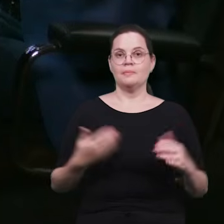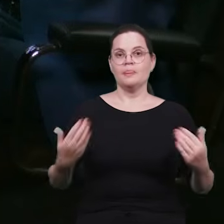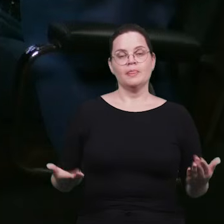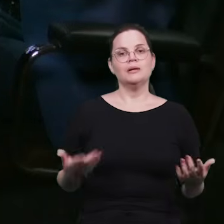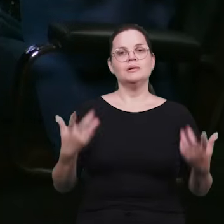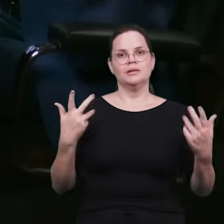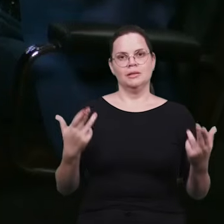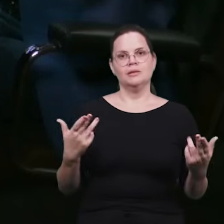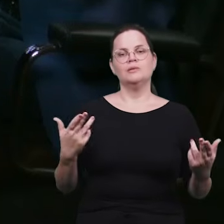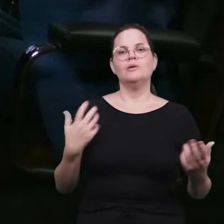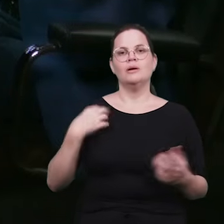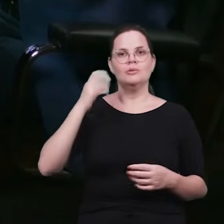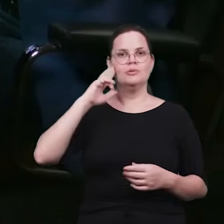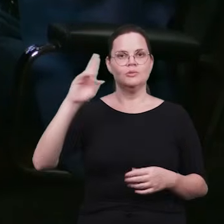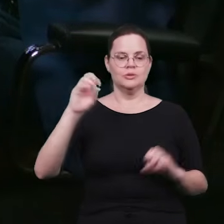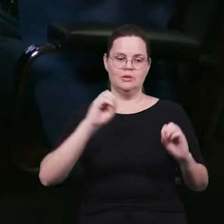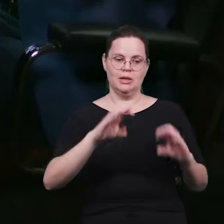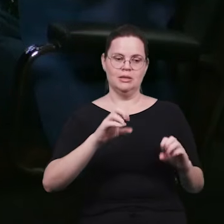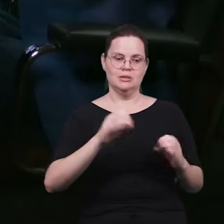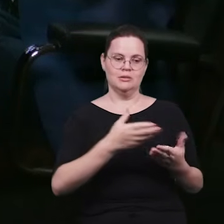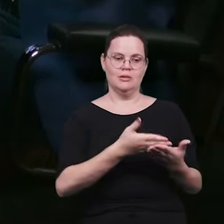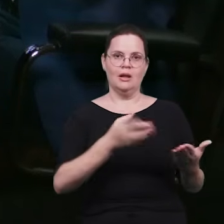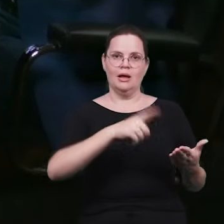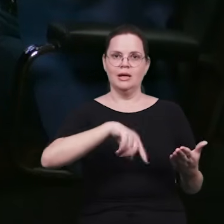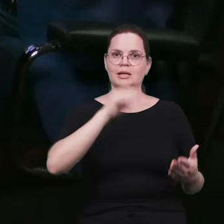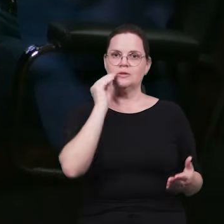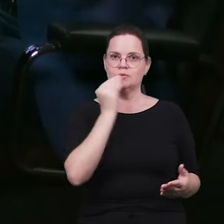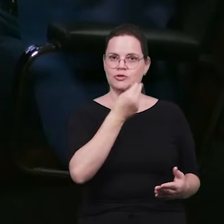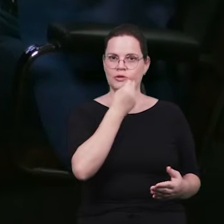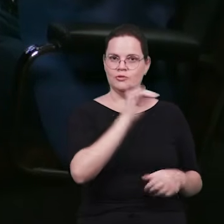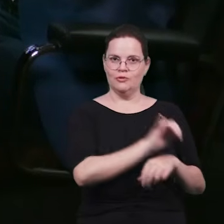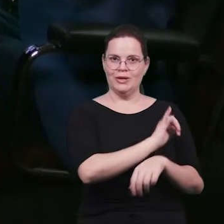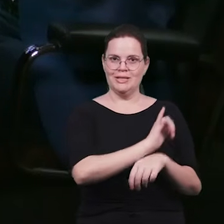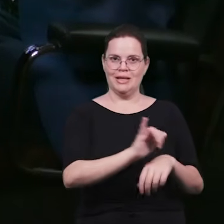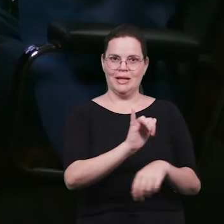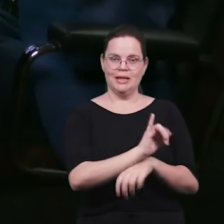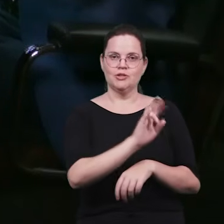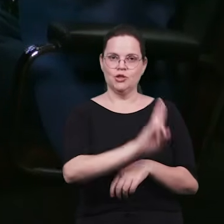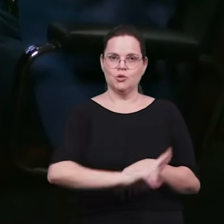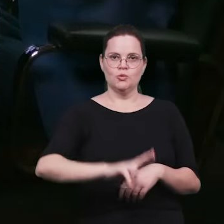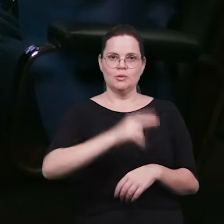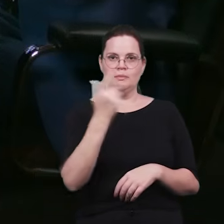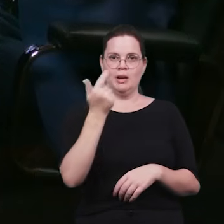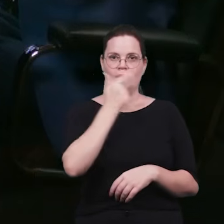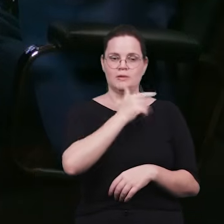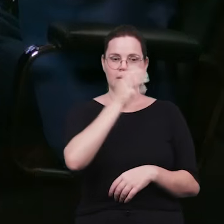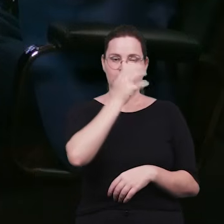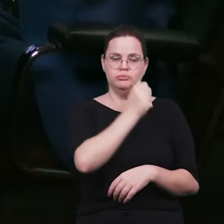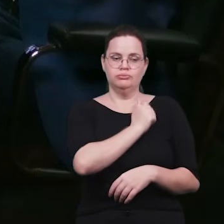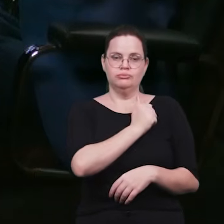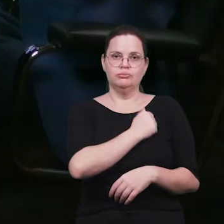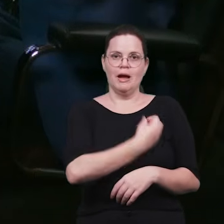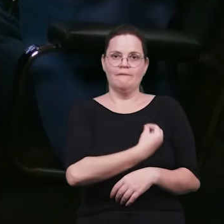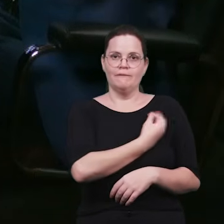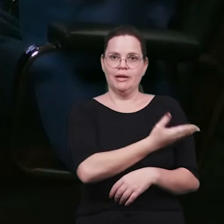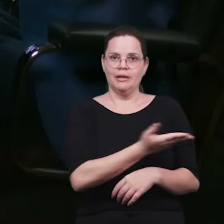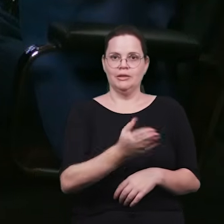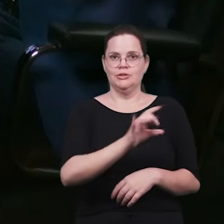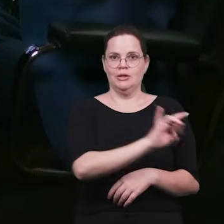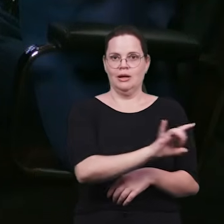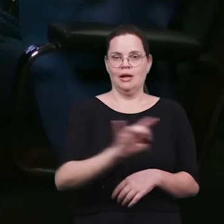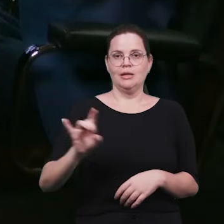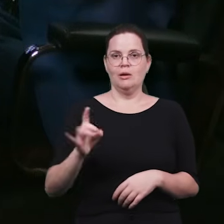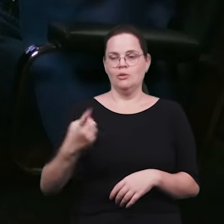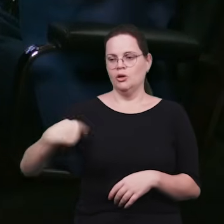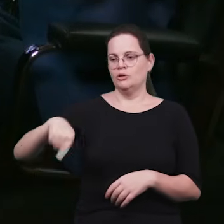maneira que o senhor mostrou o recurso ali, porque o único recurso que nós temos para a salvação de